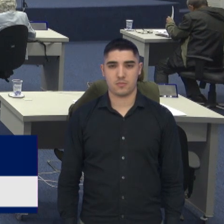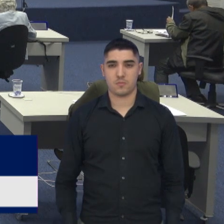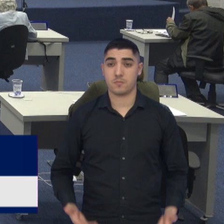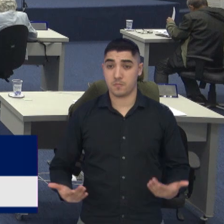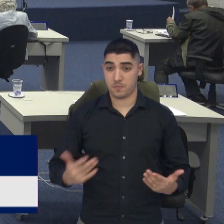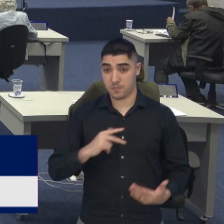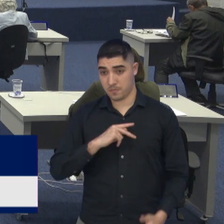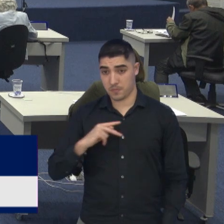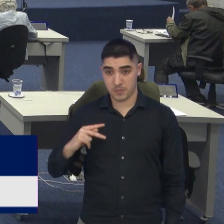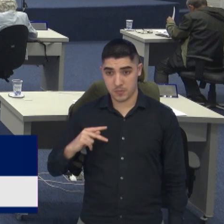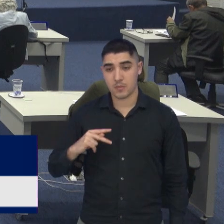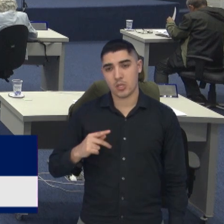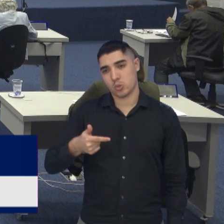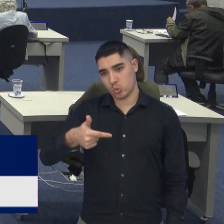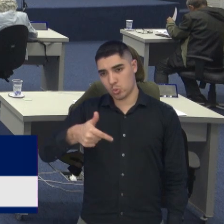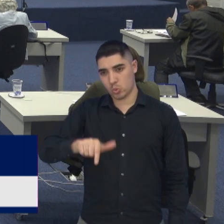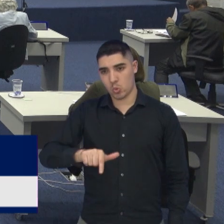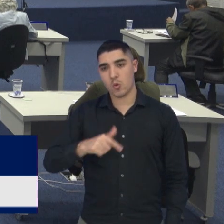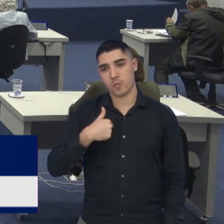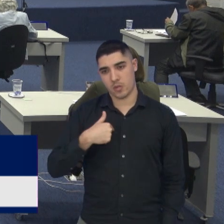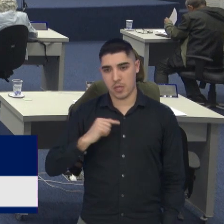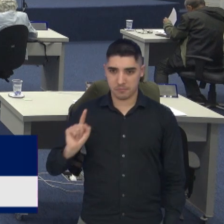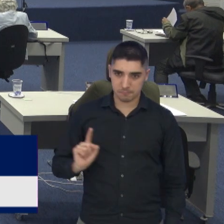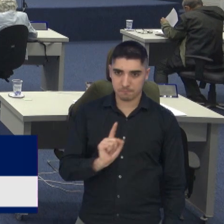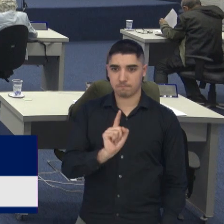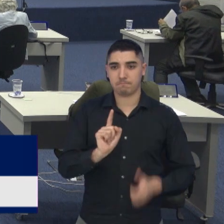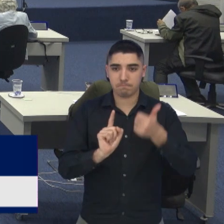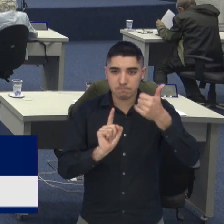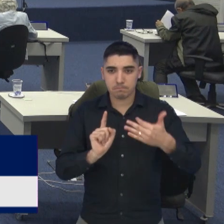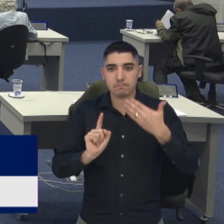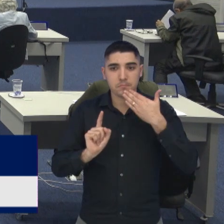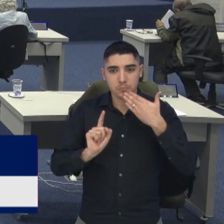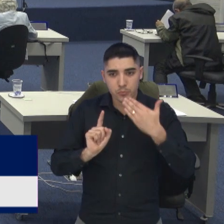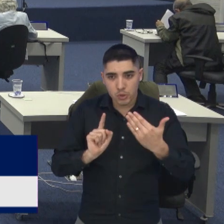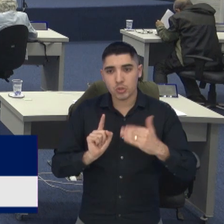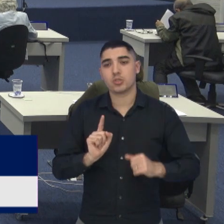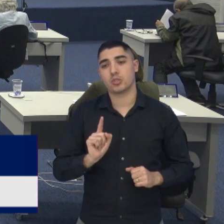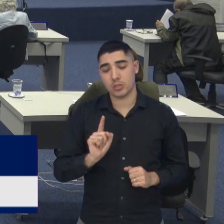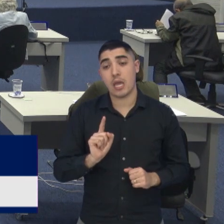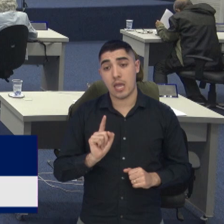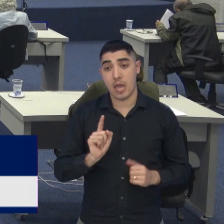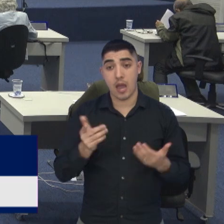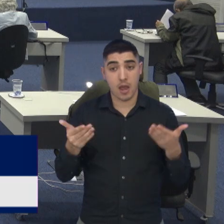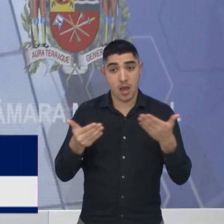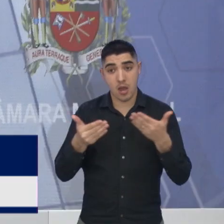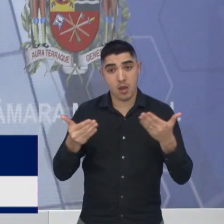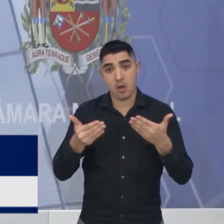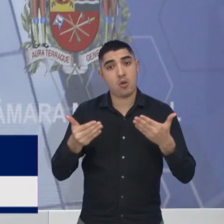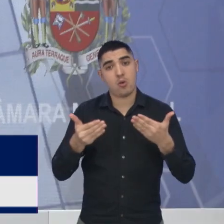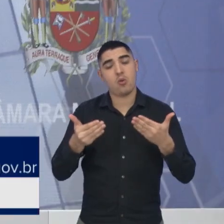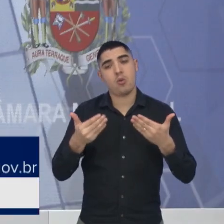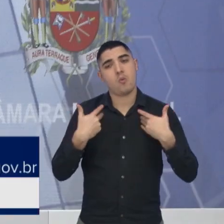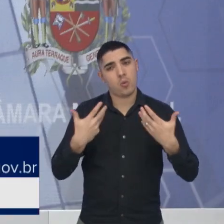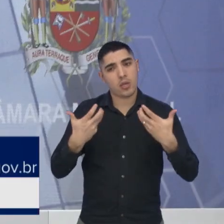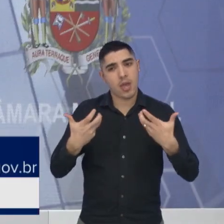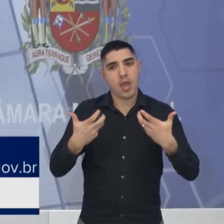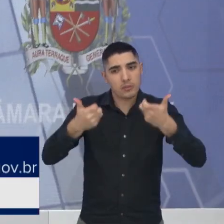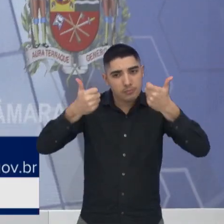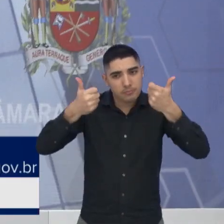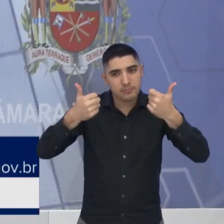Presidente, mais uma vez volto aqui a essa tribuna, desta vez para